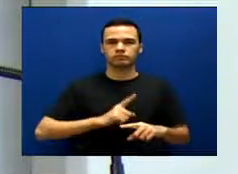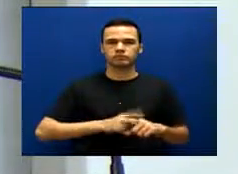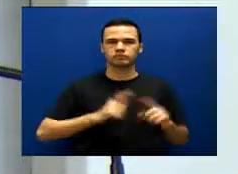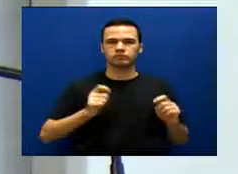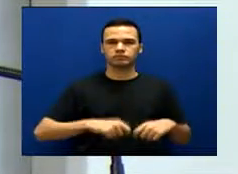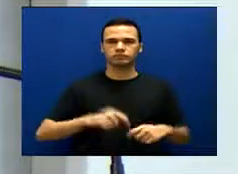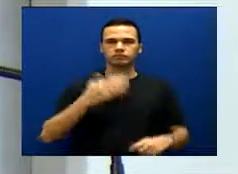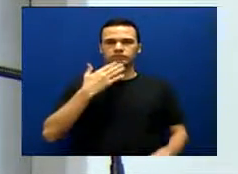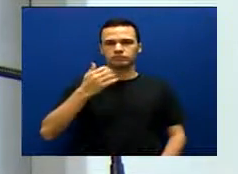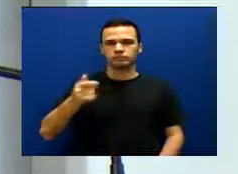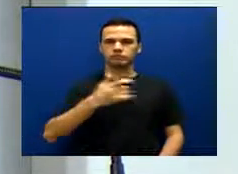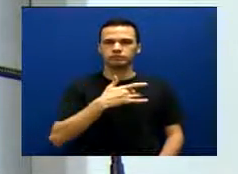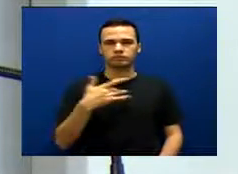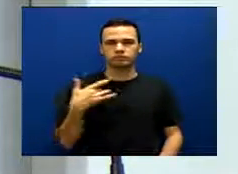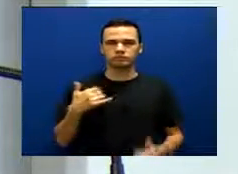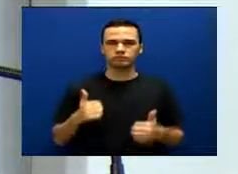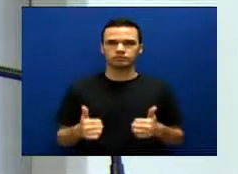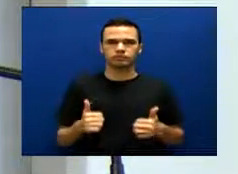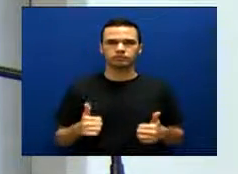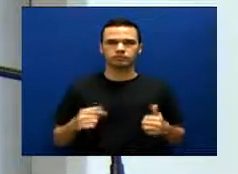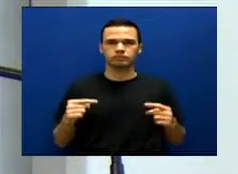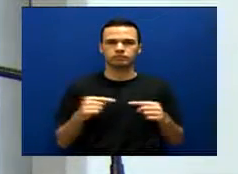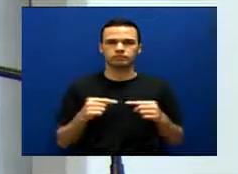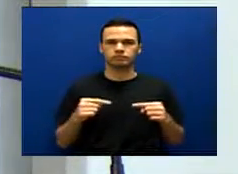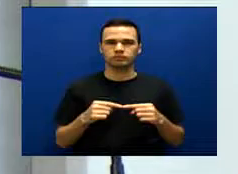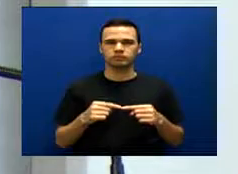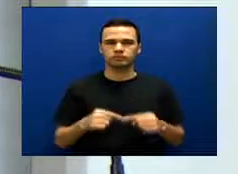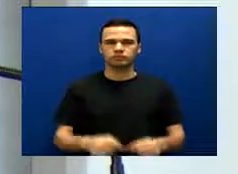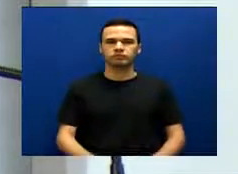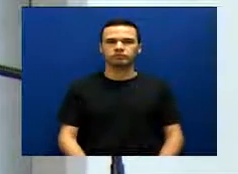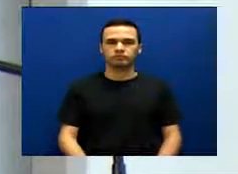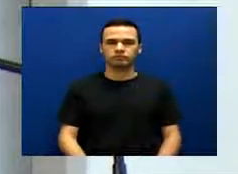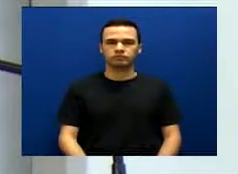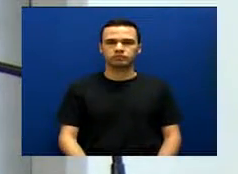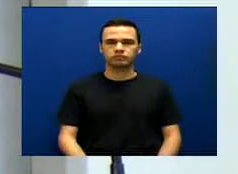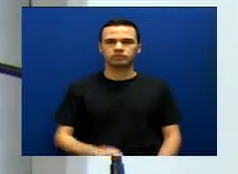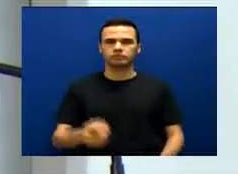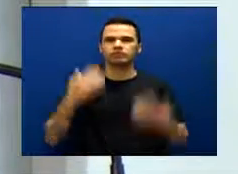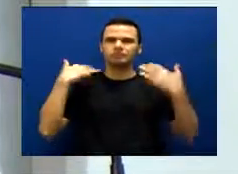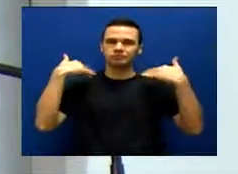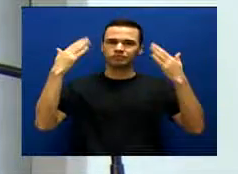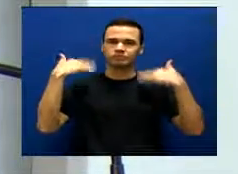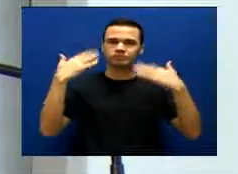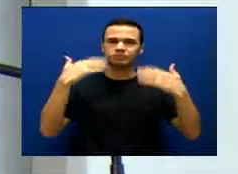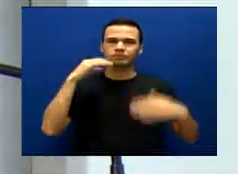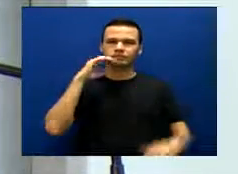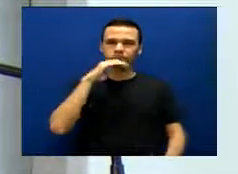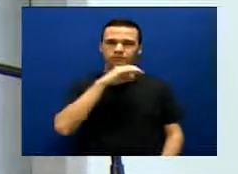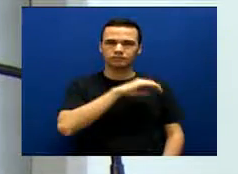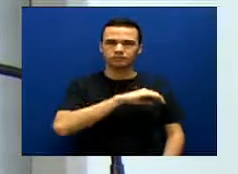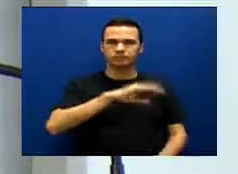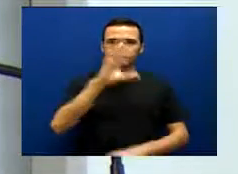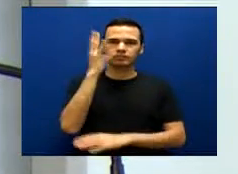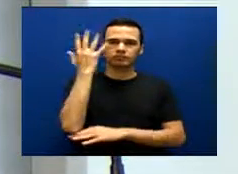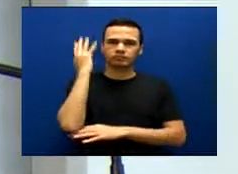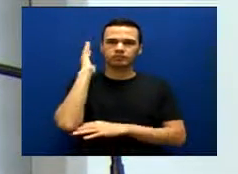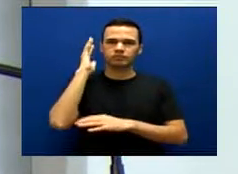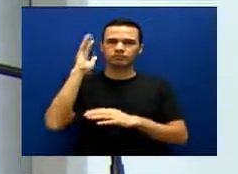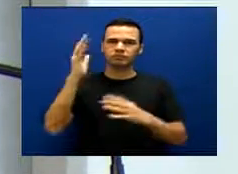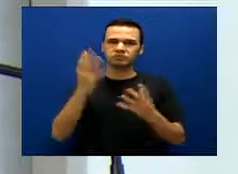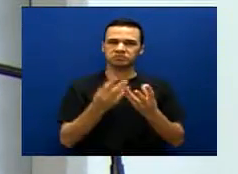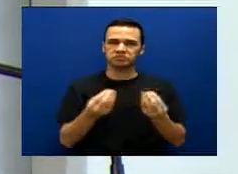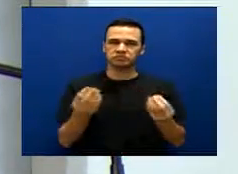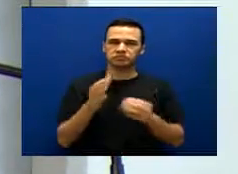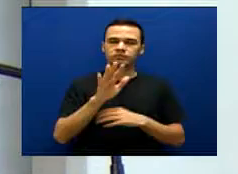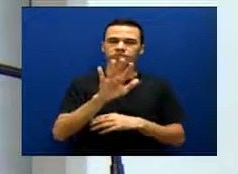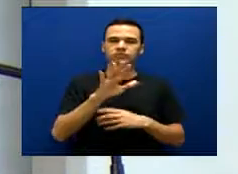melhor qualidade aí de vida em relação ao calor, né, que o número de árvores reduz também,